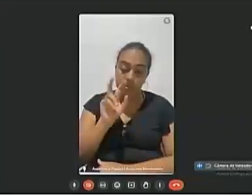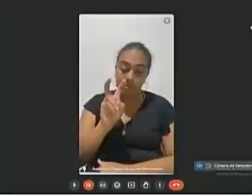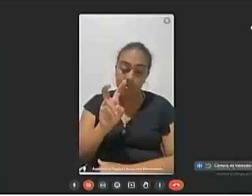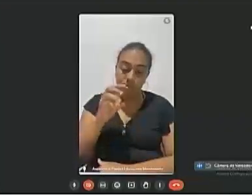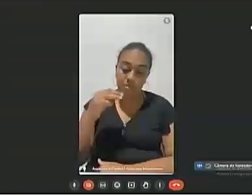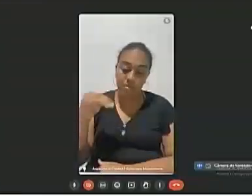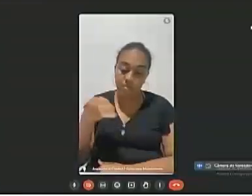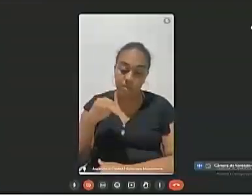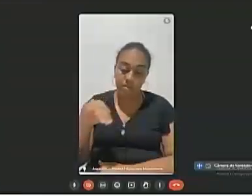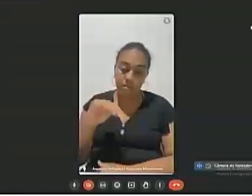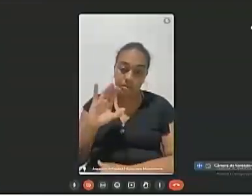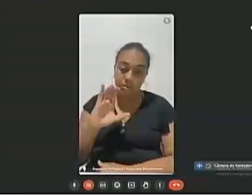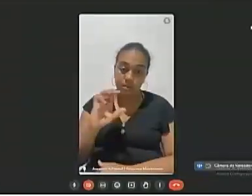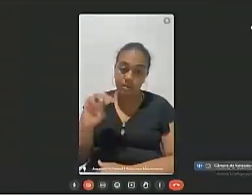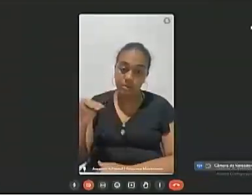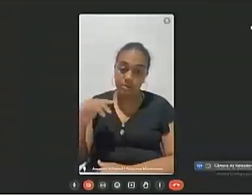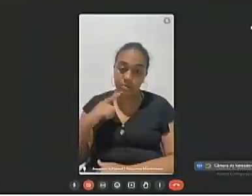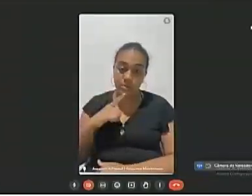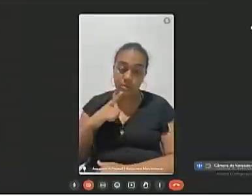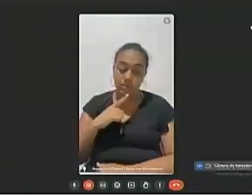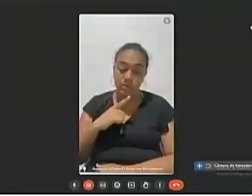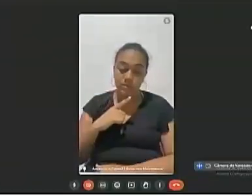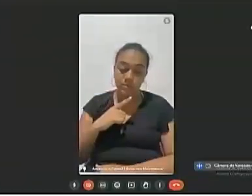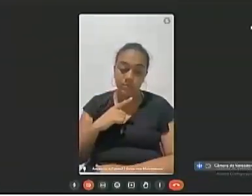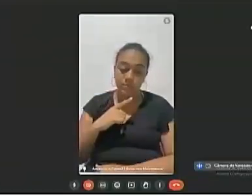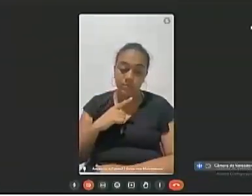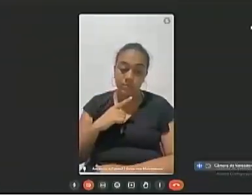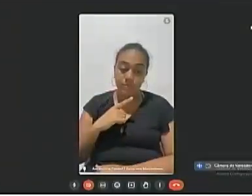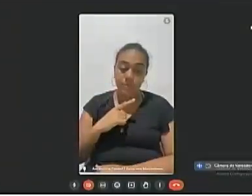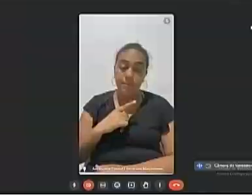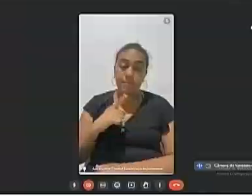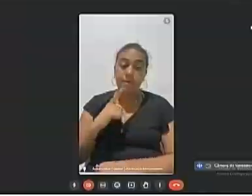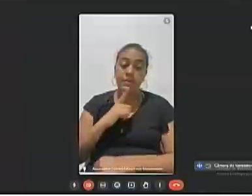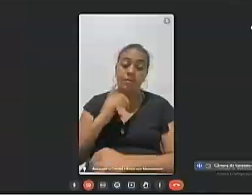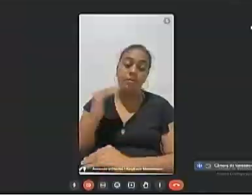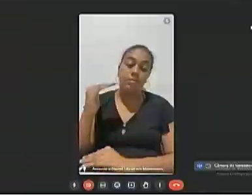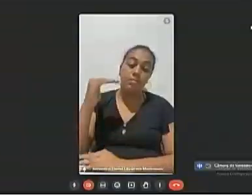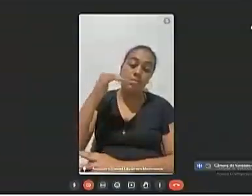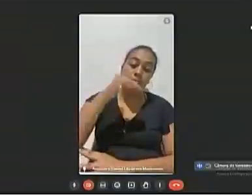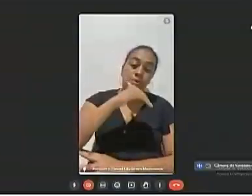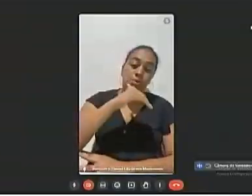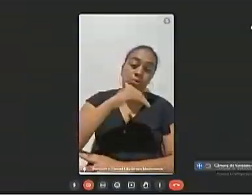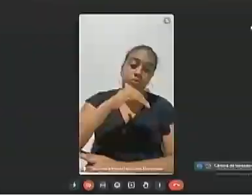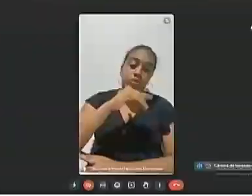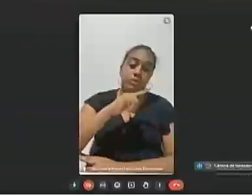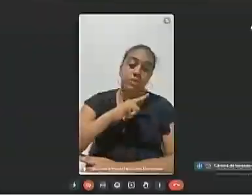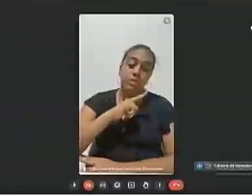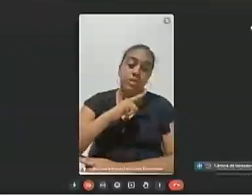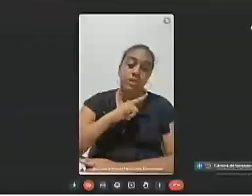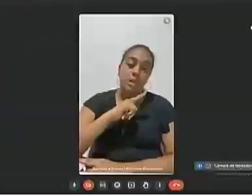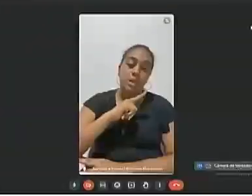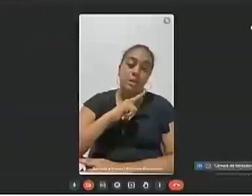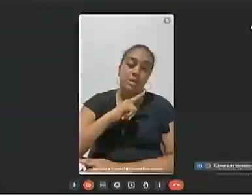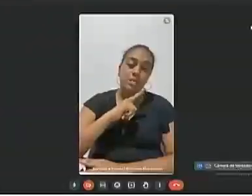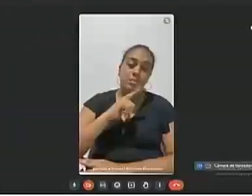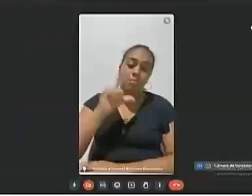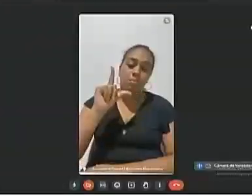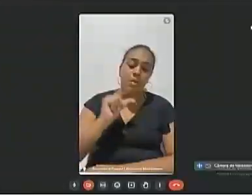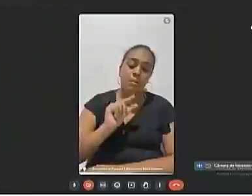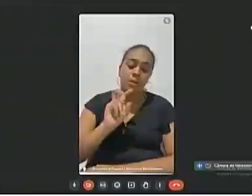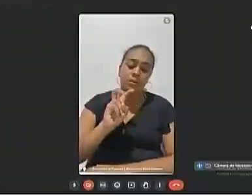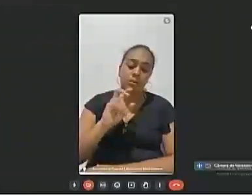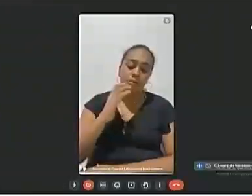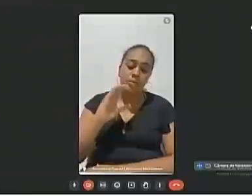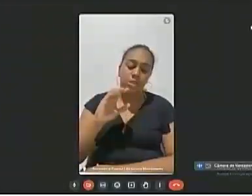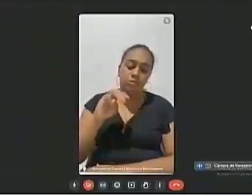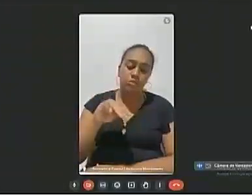5,5 centímetros para enchente de 83. Mas quando chega na ponte da régua, na ponte férrea, esse efeito cai para 5 centímetros. E se a